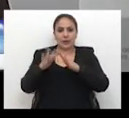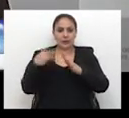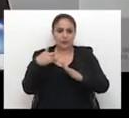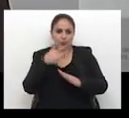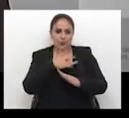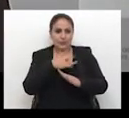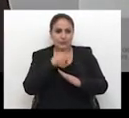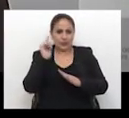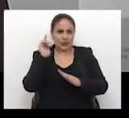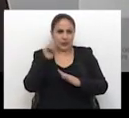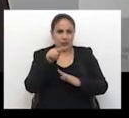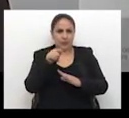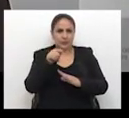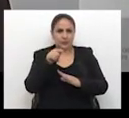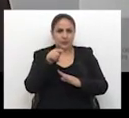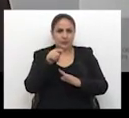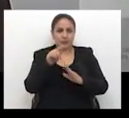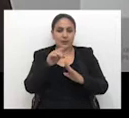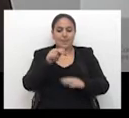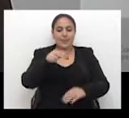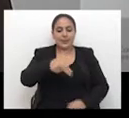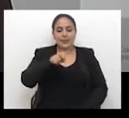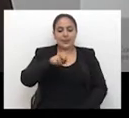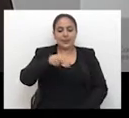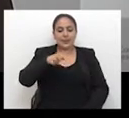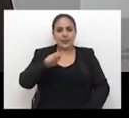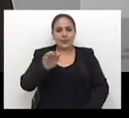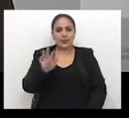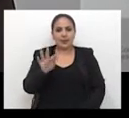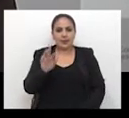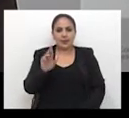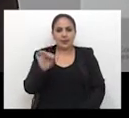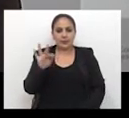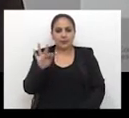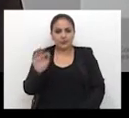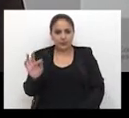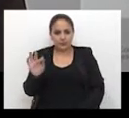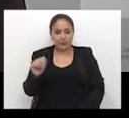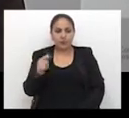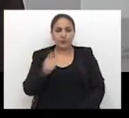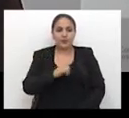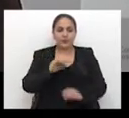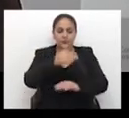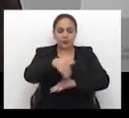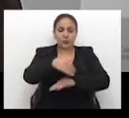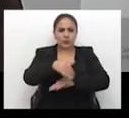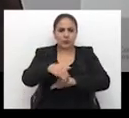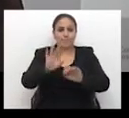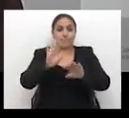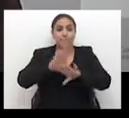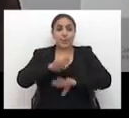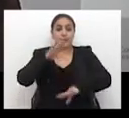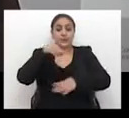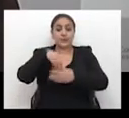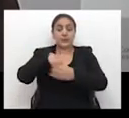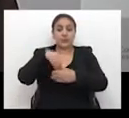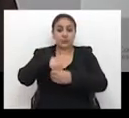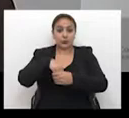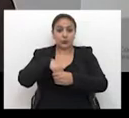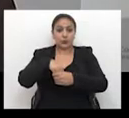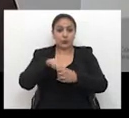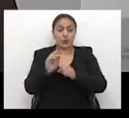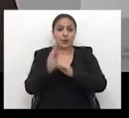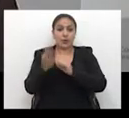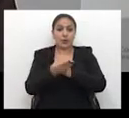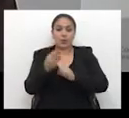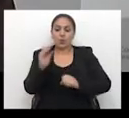básica de saúde lá negretti que fica na localizada especificamente mais dentro do